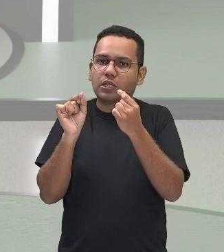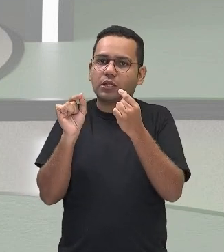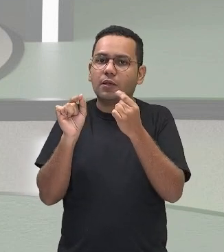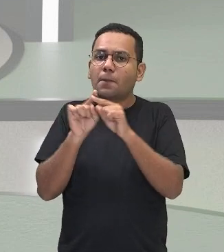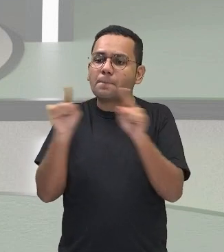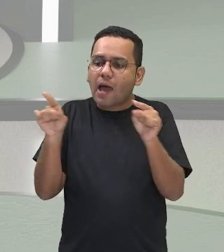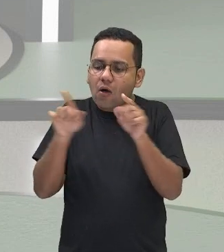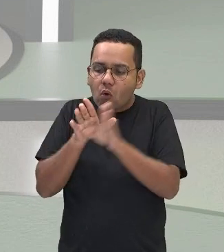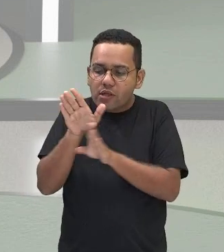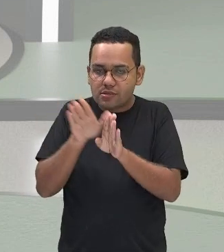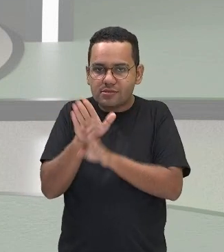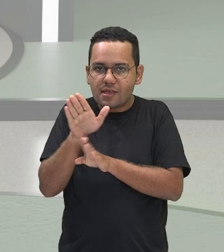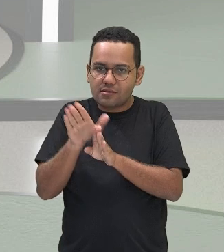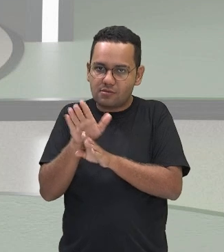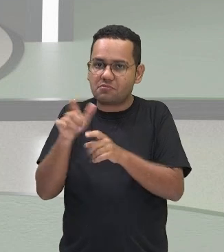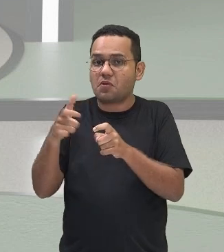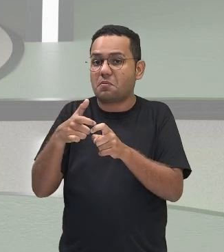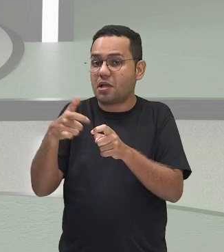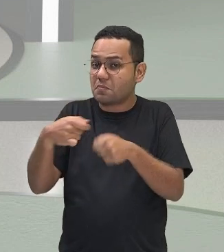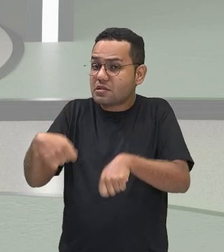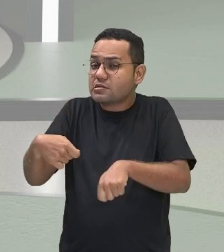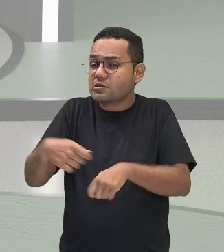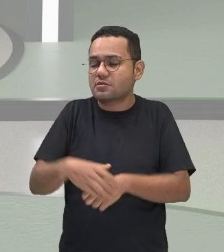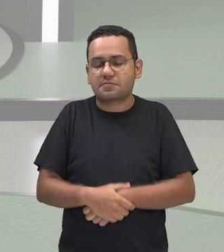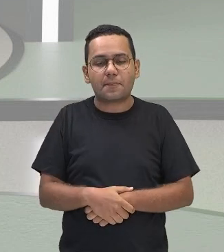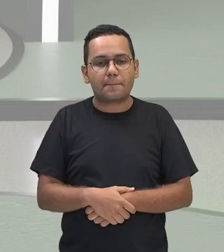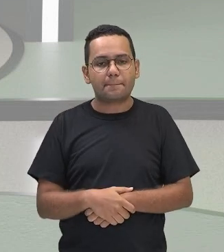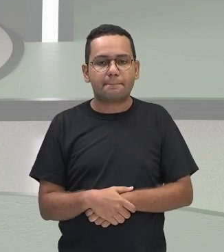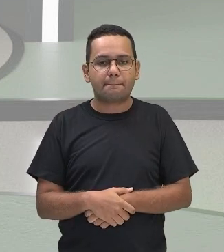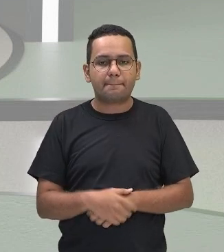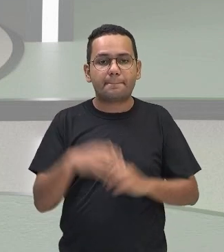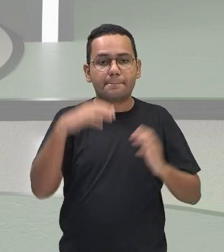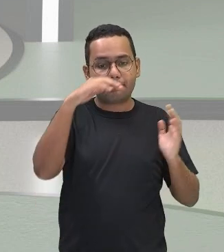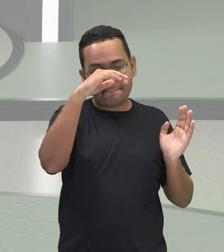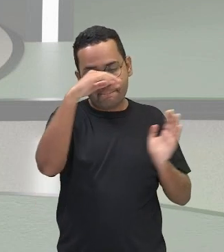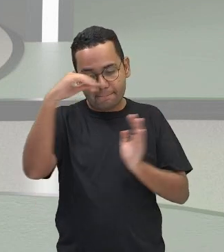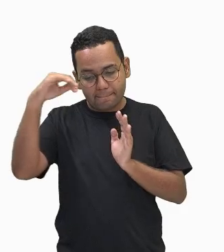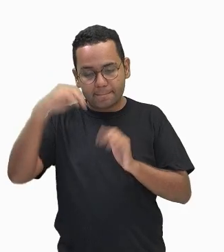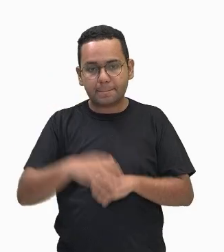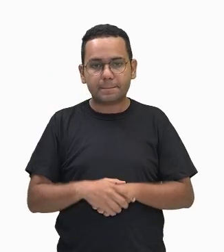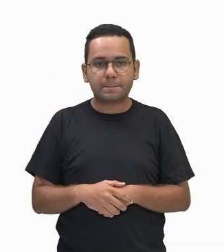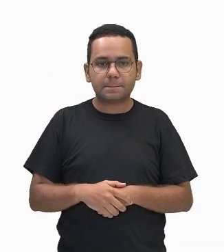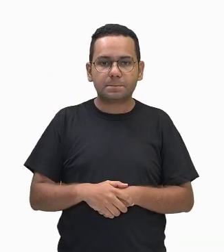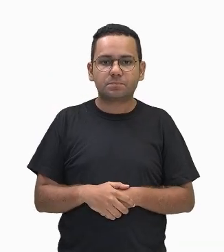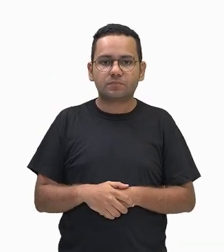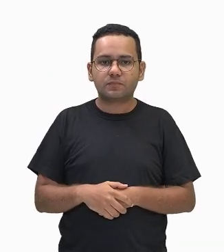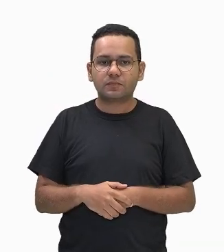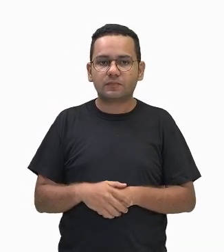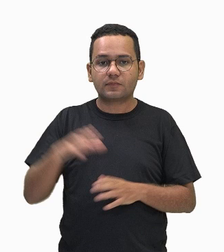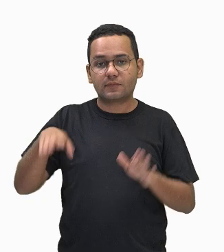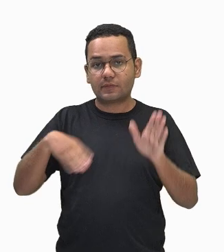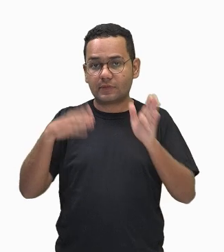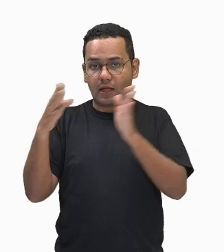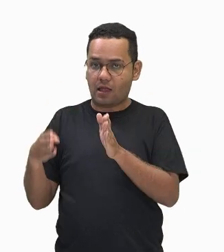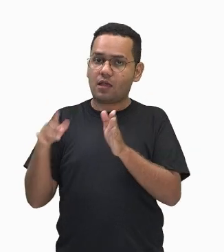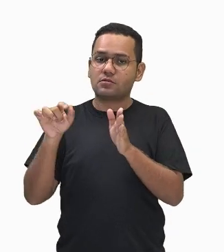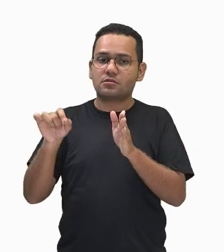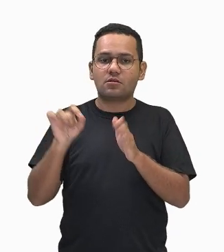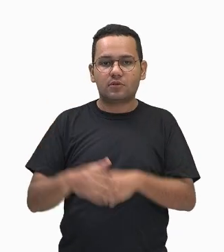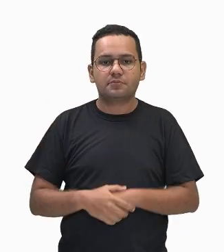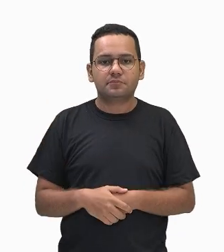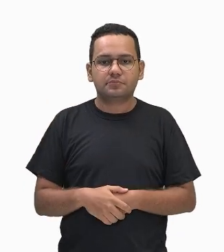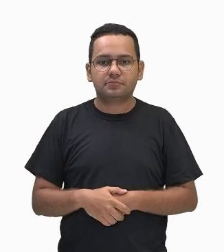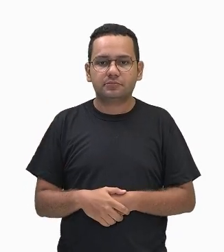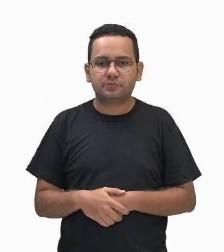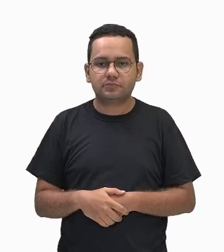médico, certo? Bem, a gente continua essa revisão falando agora sobre a esterilização feminina.